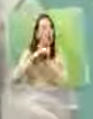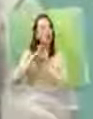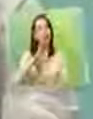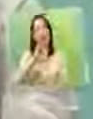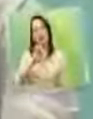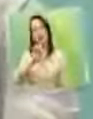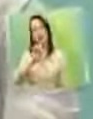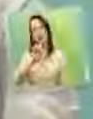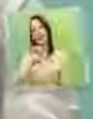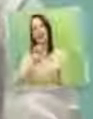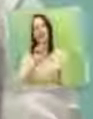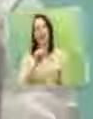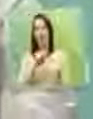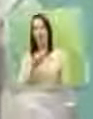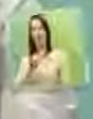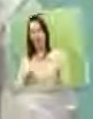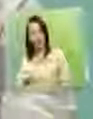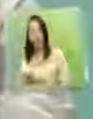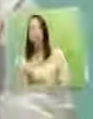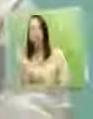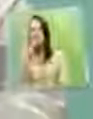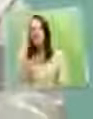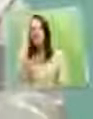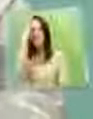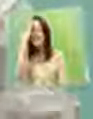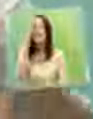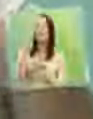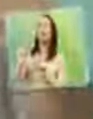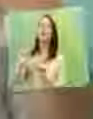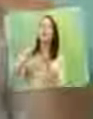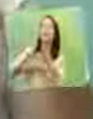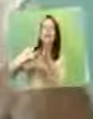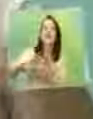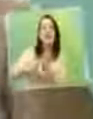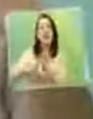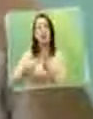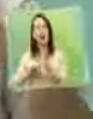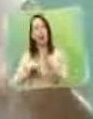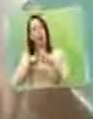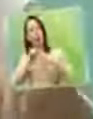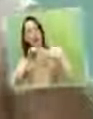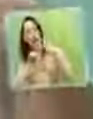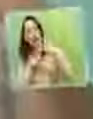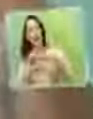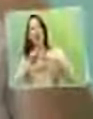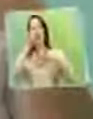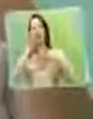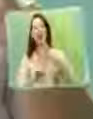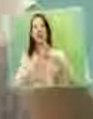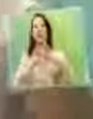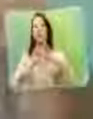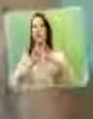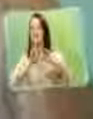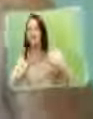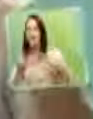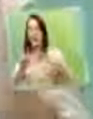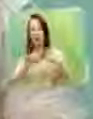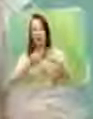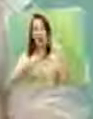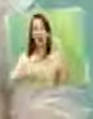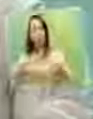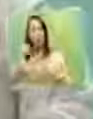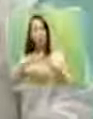eu estou trabalhando. Então, entender esse conceito moderno de cidadania, que a gente está desdobrando aqui nessas três dimensões, dos direitos civis, dos